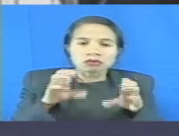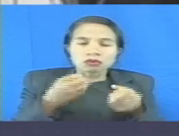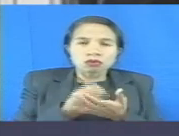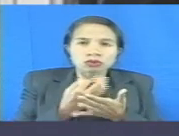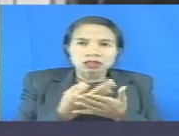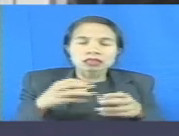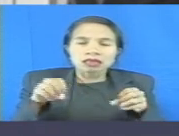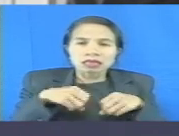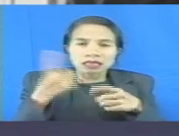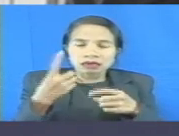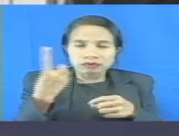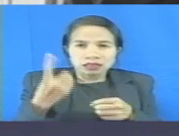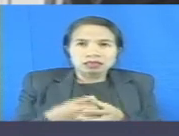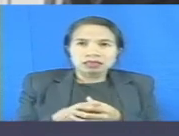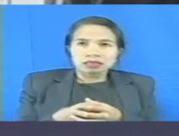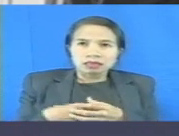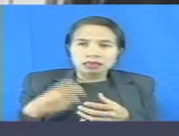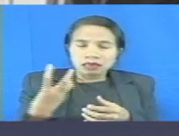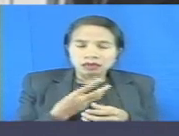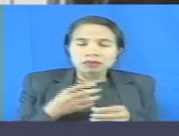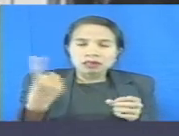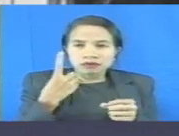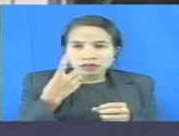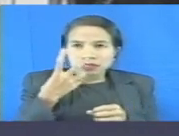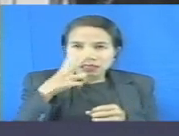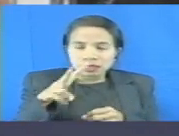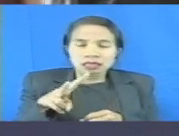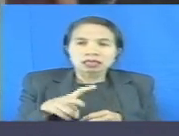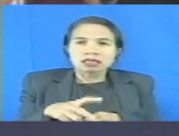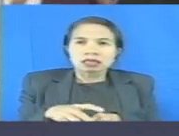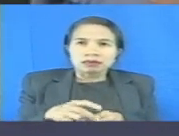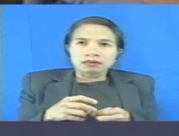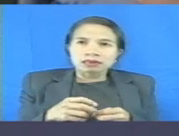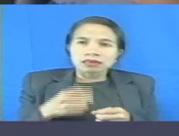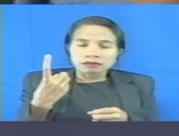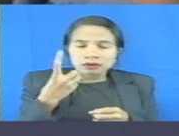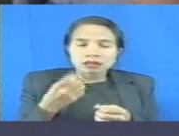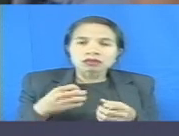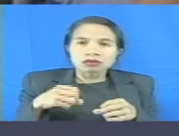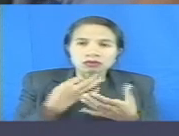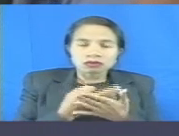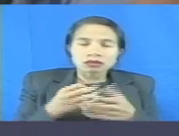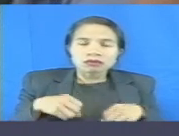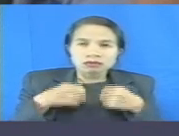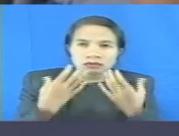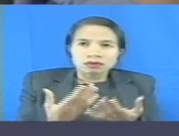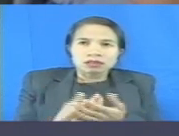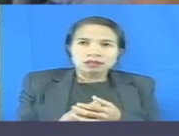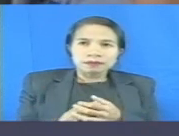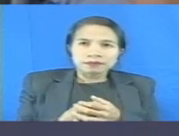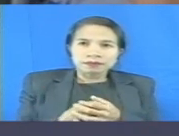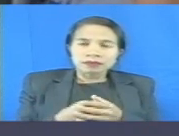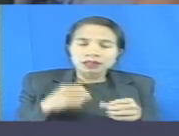nene ya preso sama tu mas amis tetap zaga amin be manteng nempat amin preso. Entretanto, equipa Mekai Hamutu, Kauai